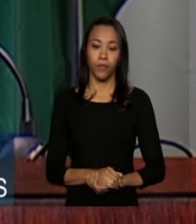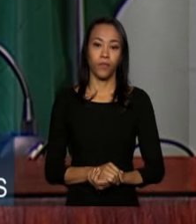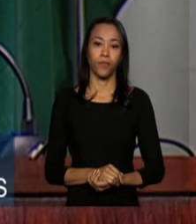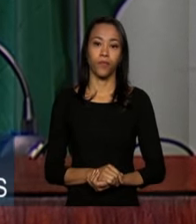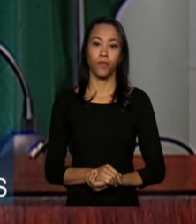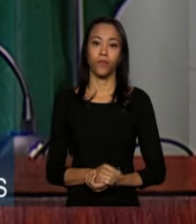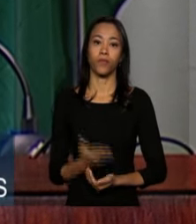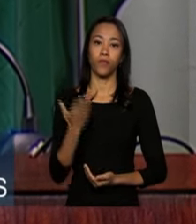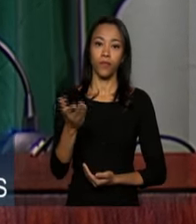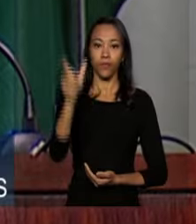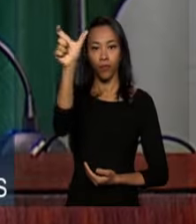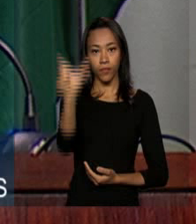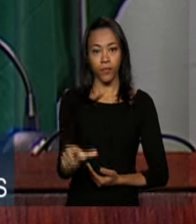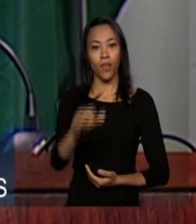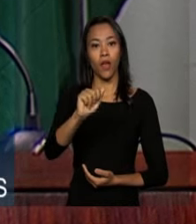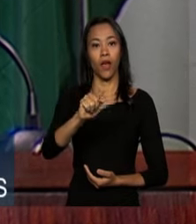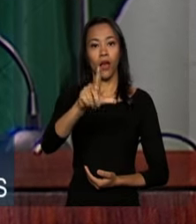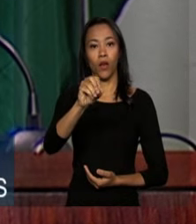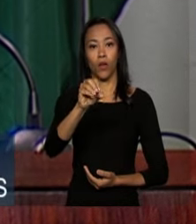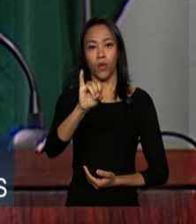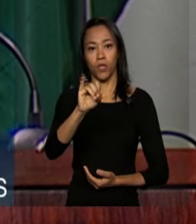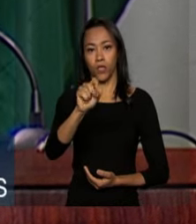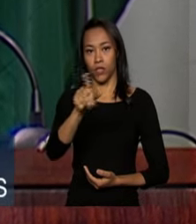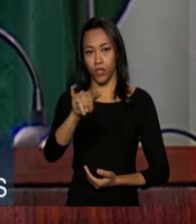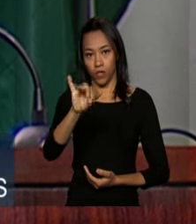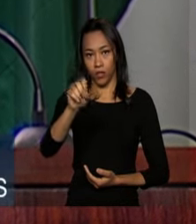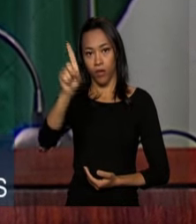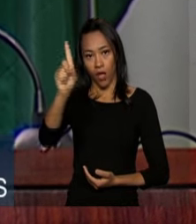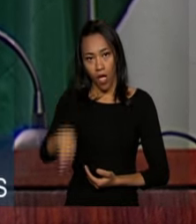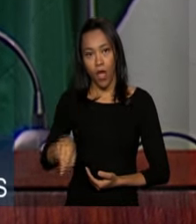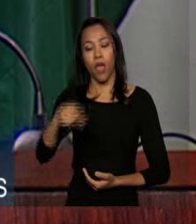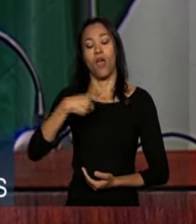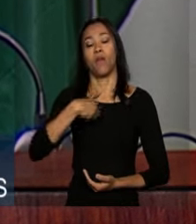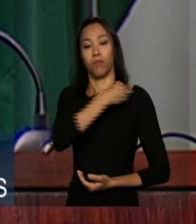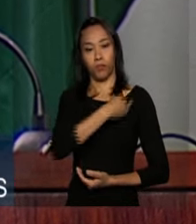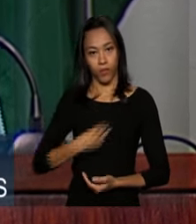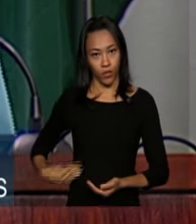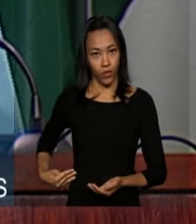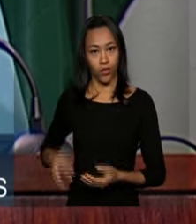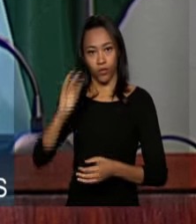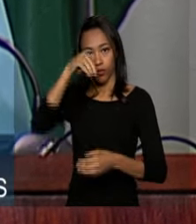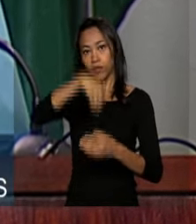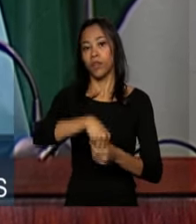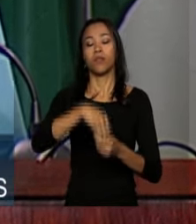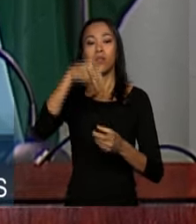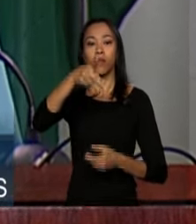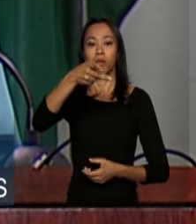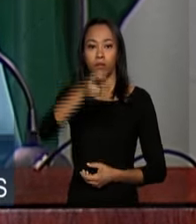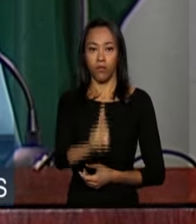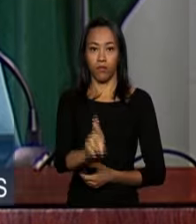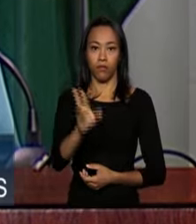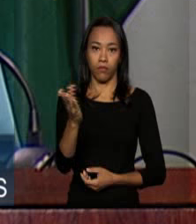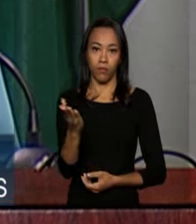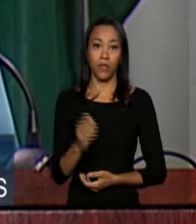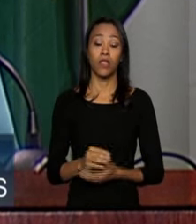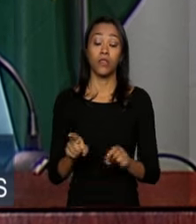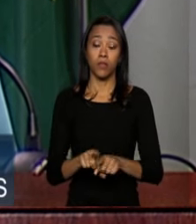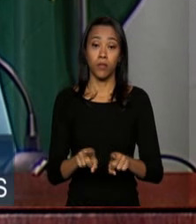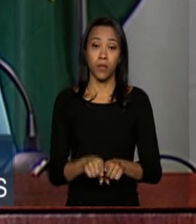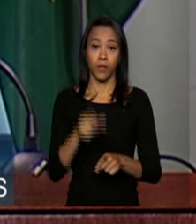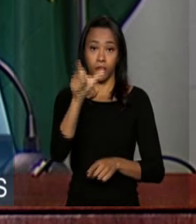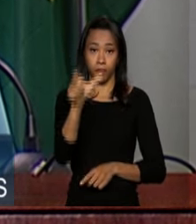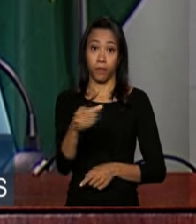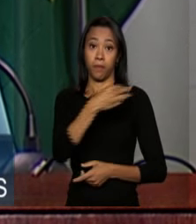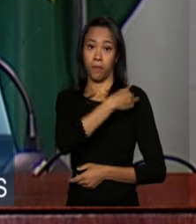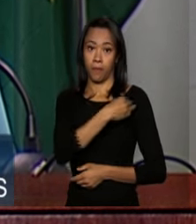senhor Aloysio Mercadante, ministro-chefe da Casa Civil da Presidência da República, embaixador